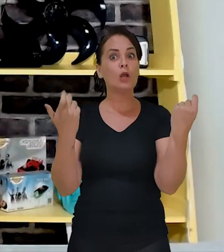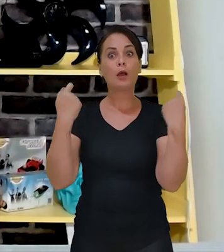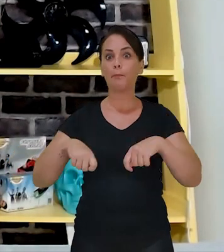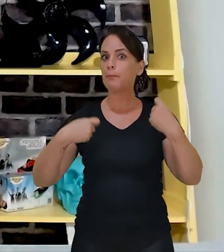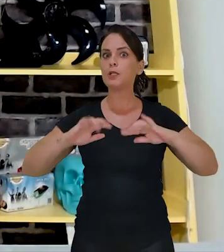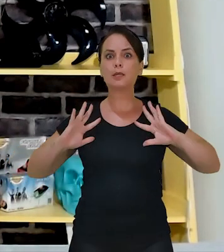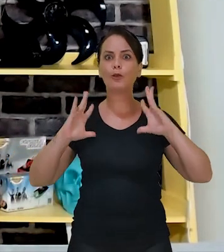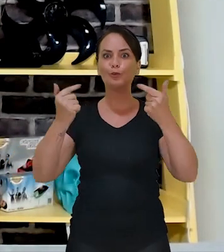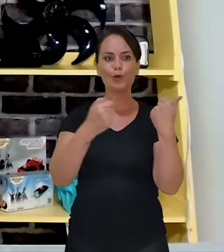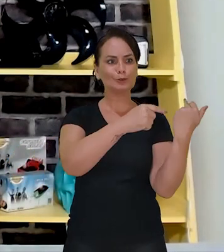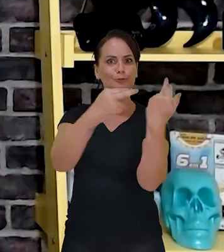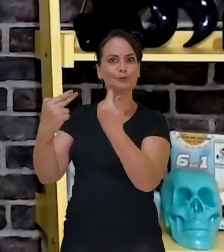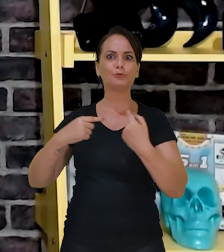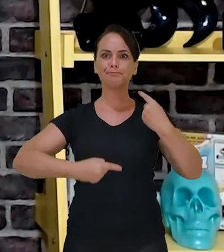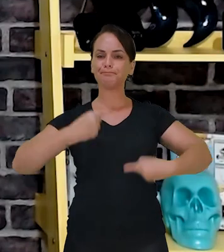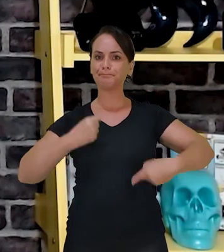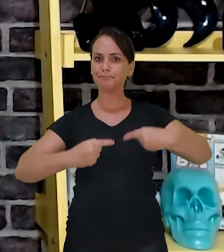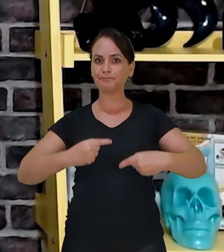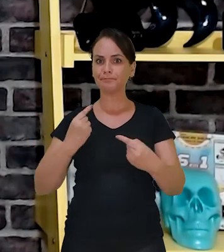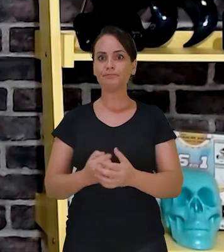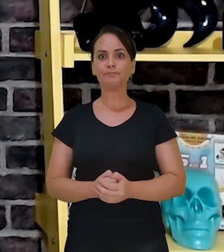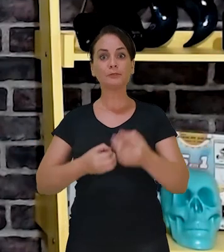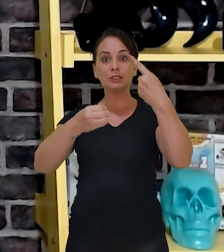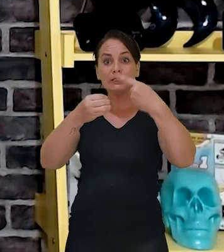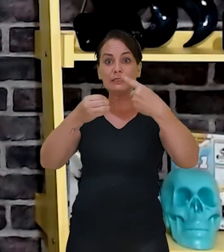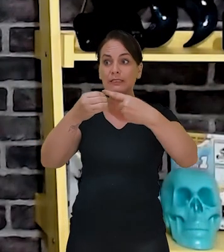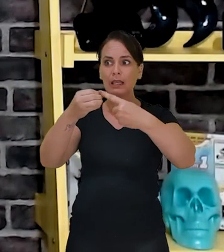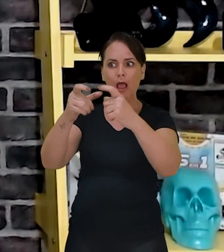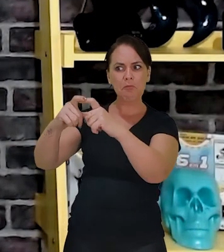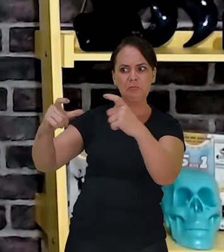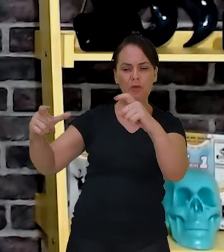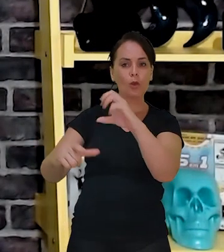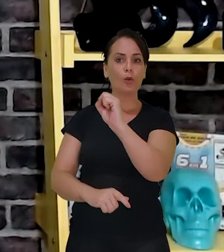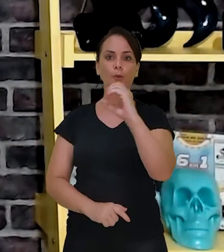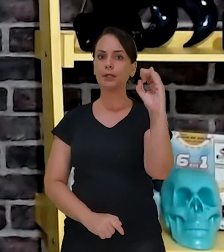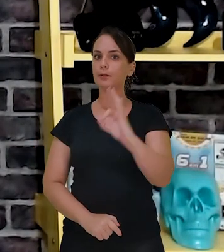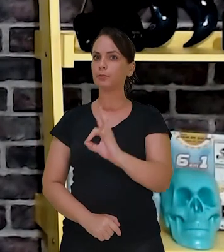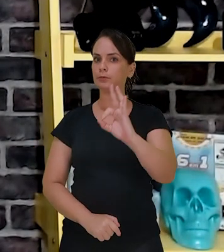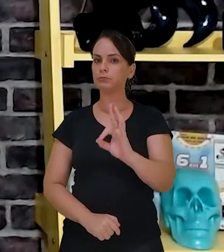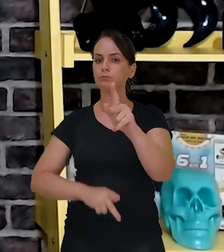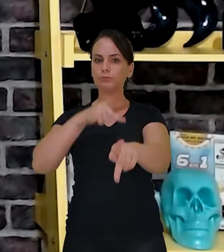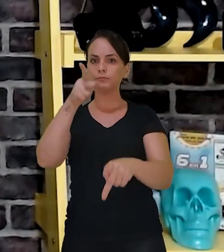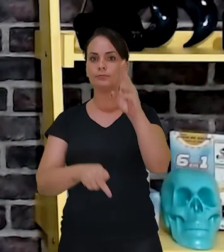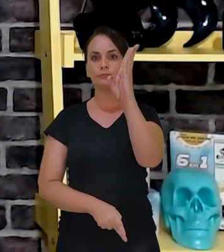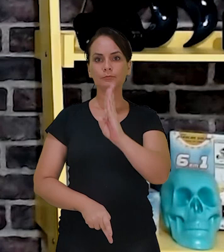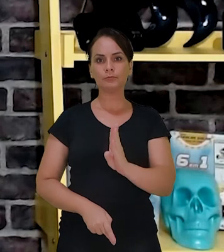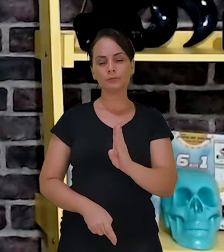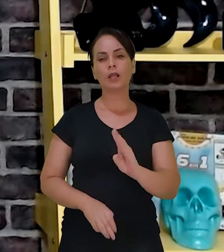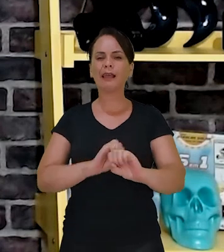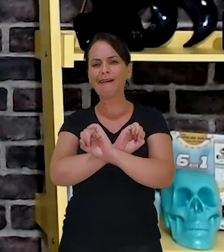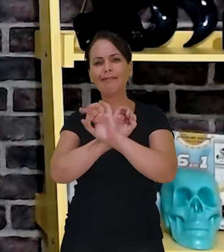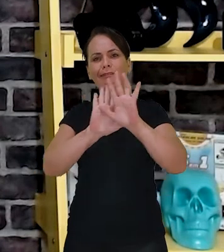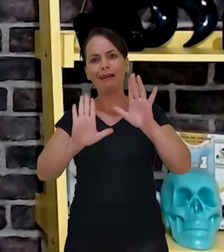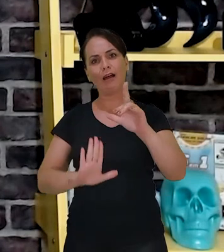por todos nós. Nas grandes cidades vivem 80% da população brasileira.